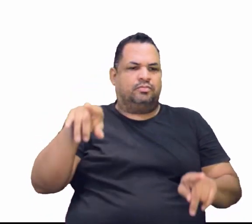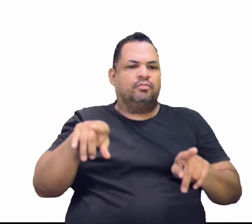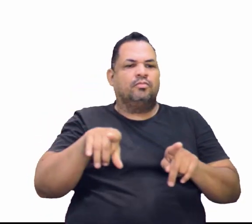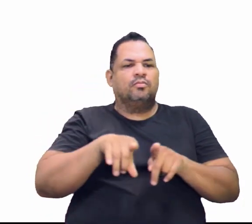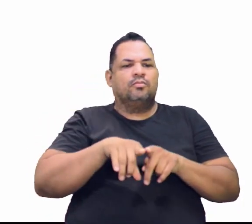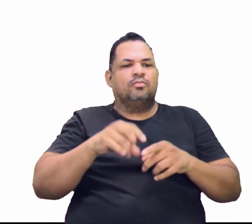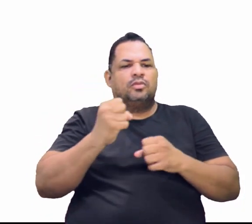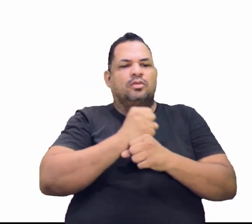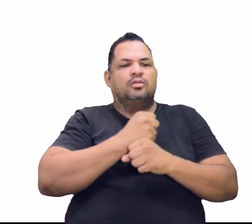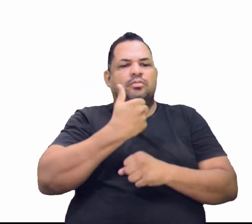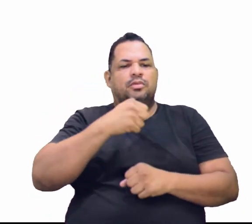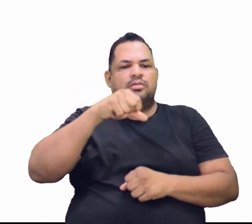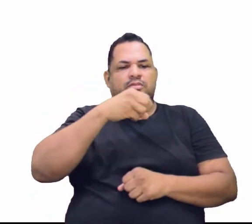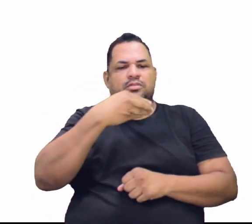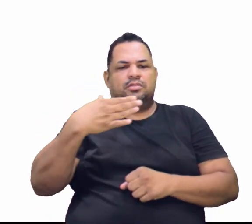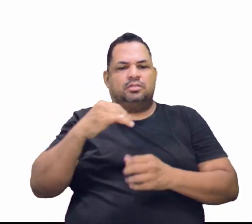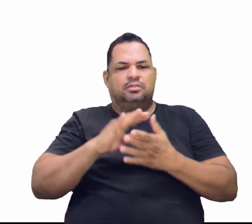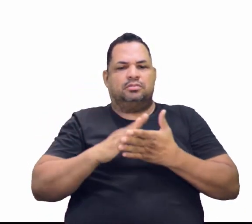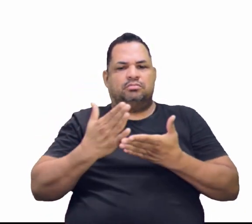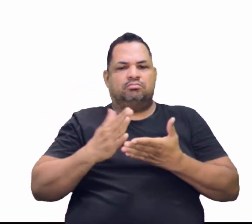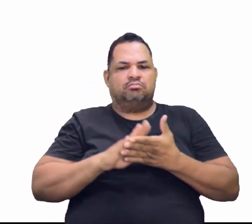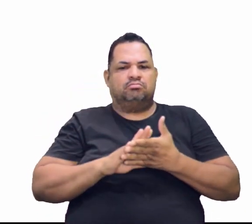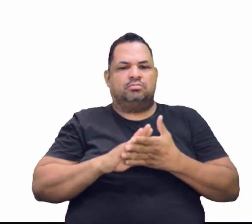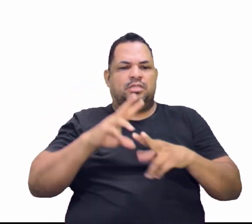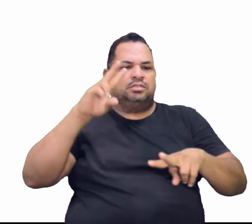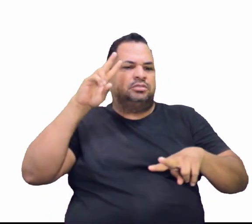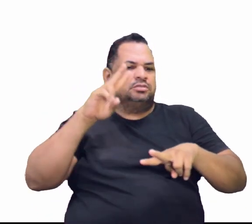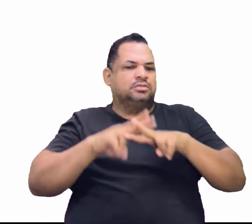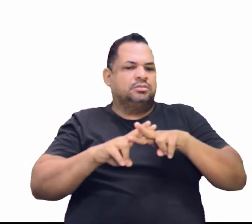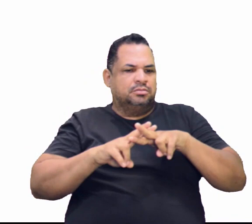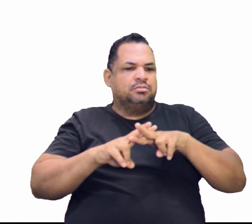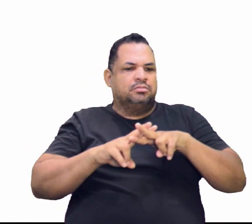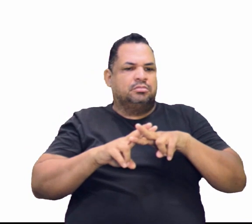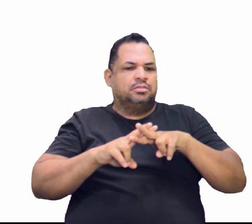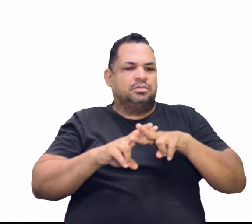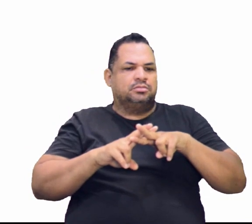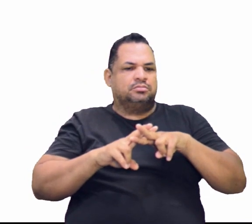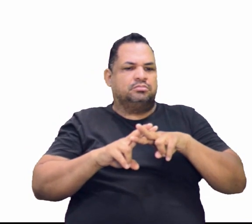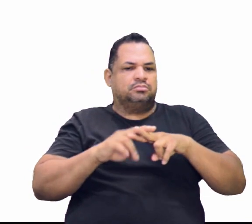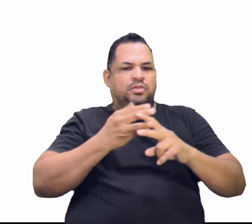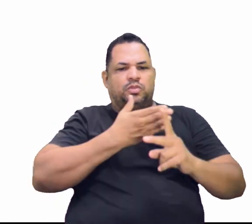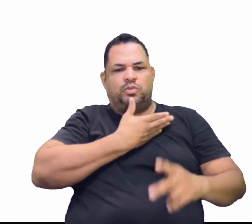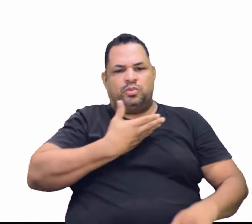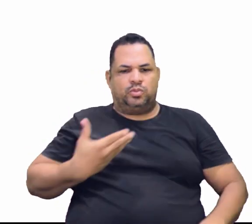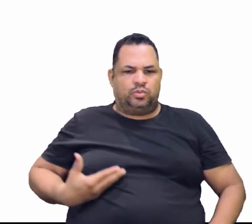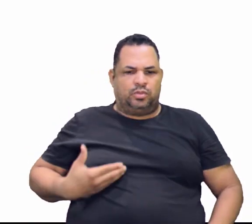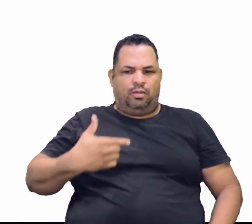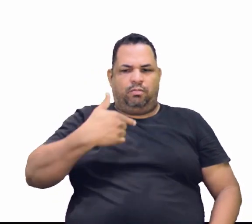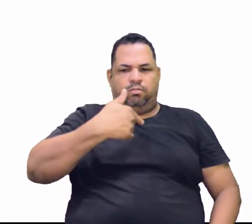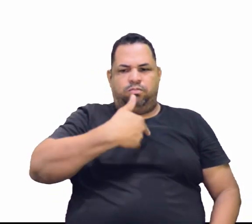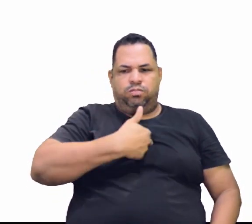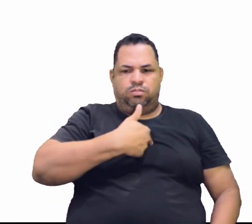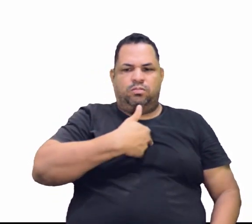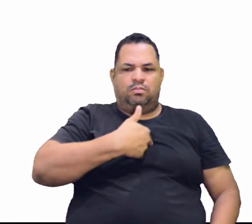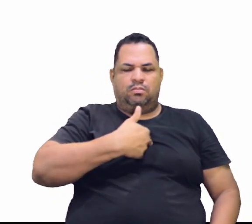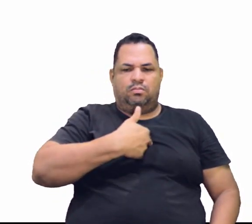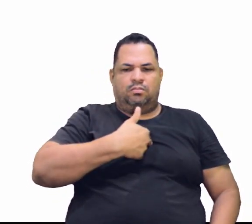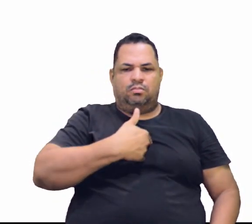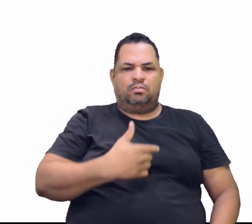E, em 1930, ele vai ser hostilizado e preso no governo de Getúlio